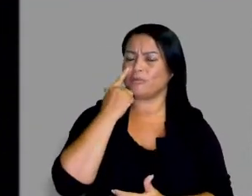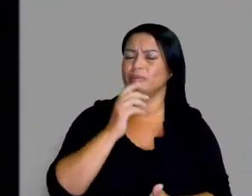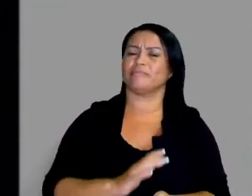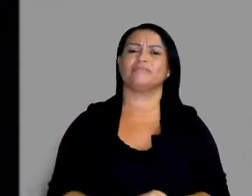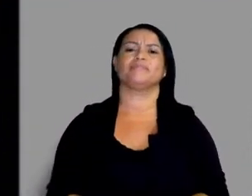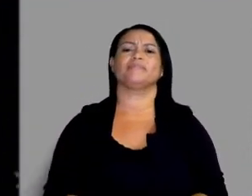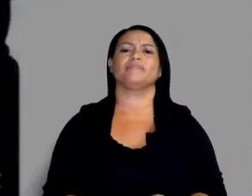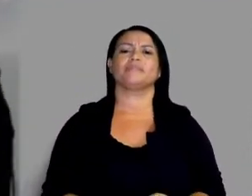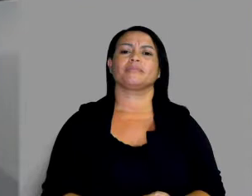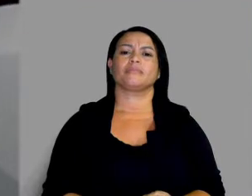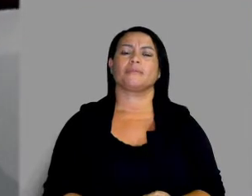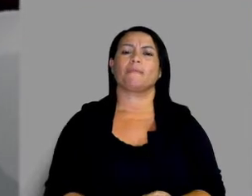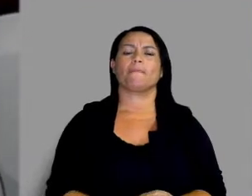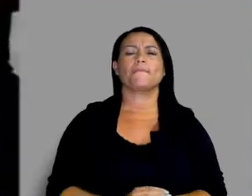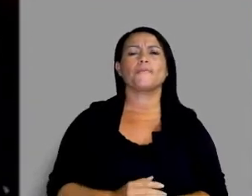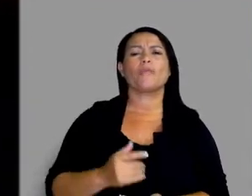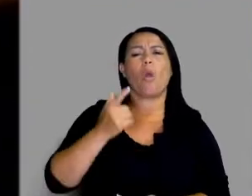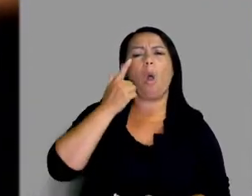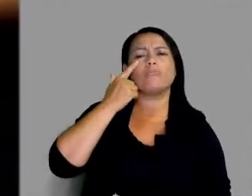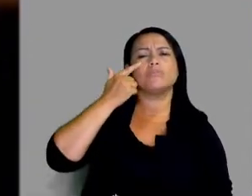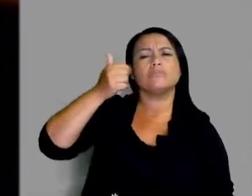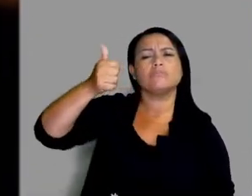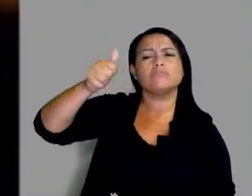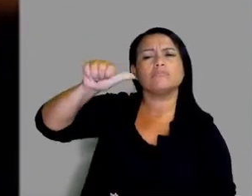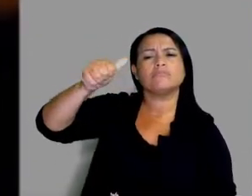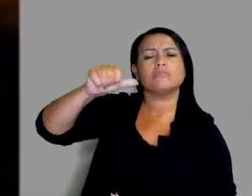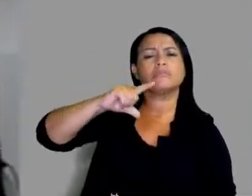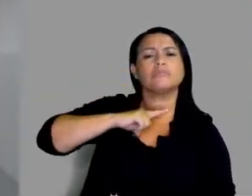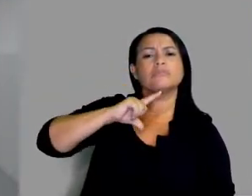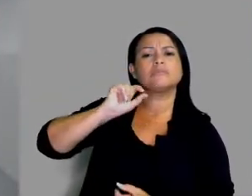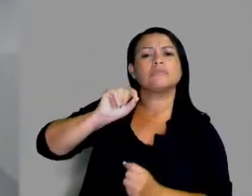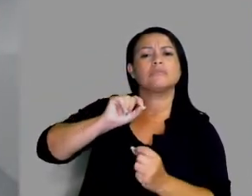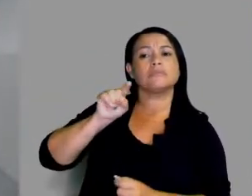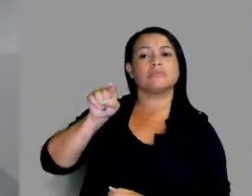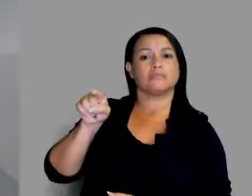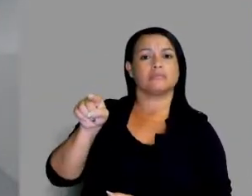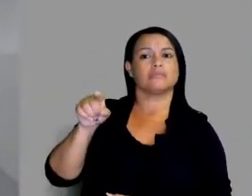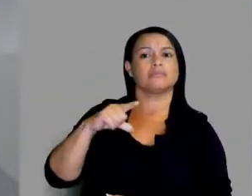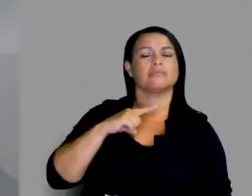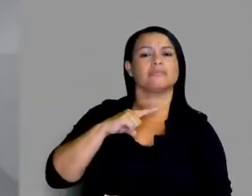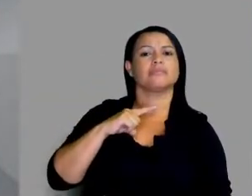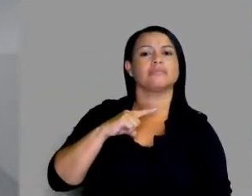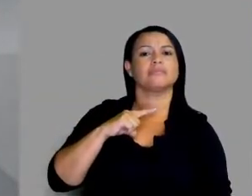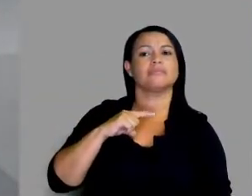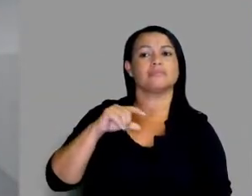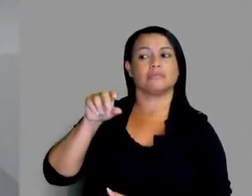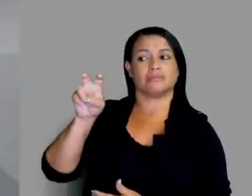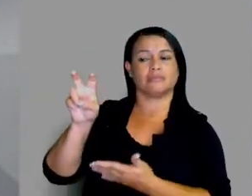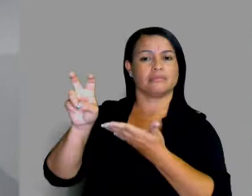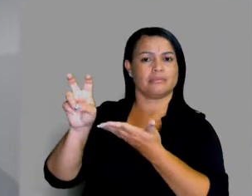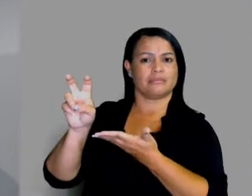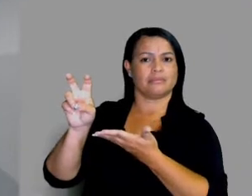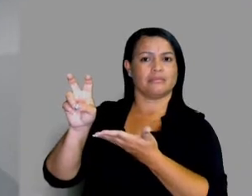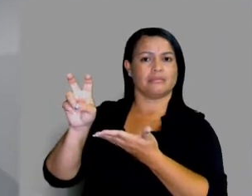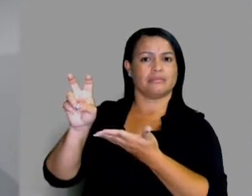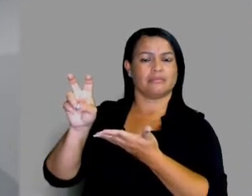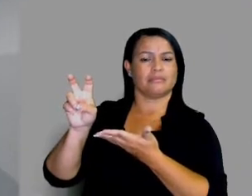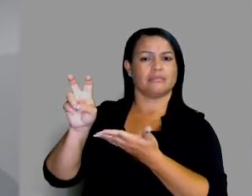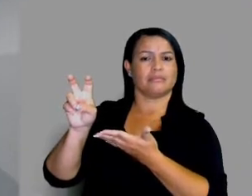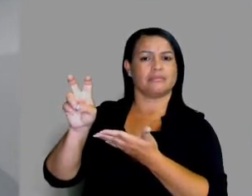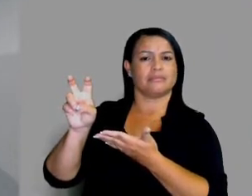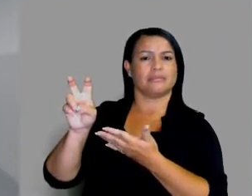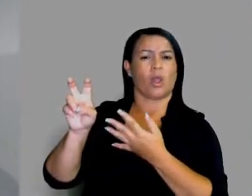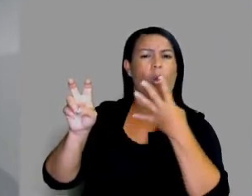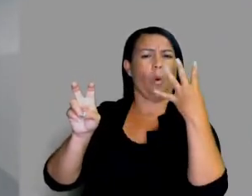Vamos ver? Analisem só. Aqui eu tenho o algarismo 5